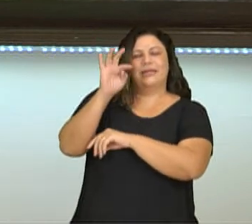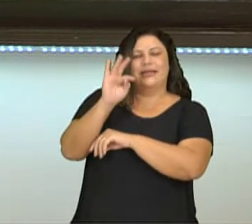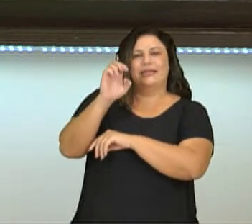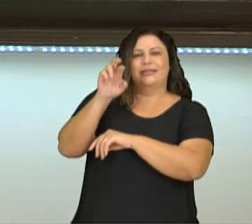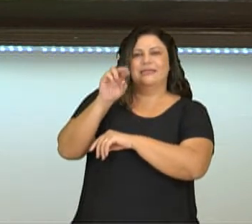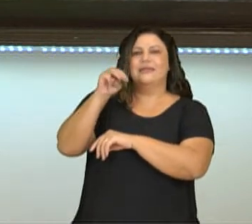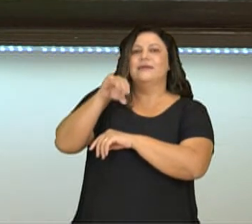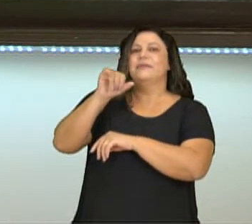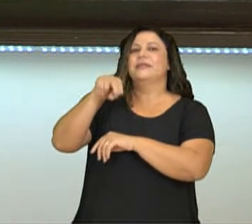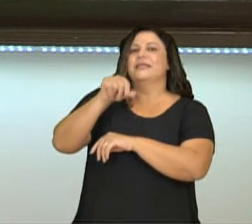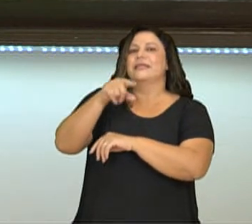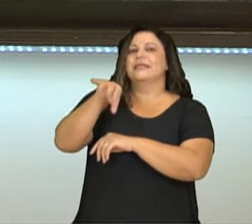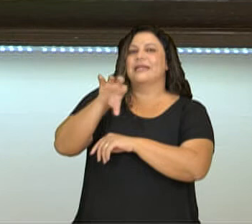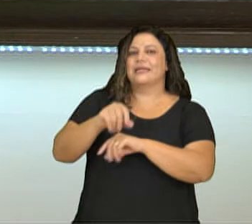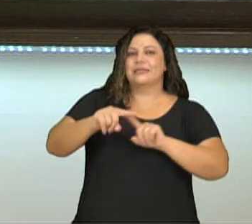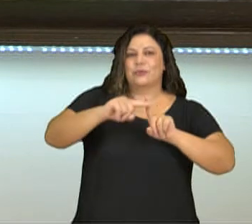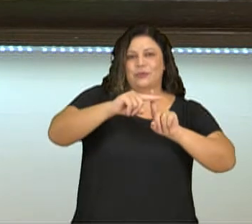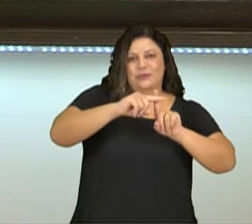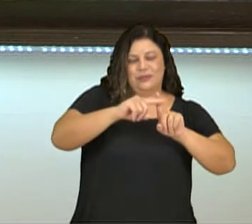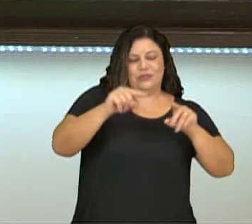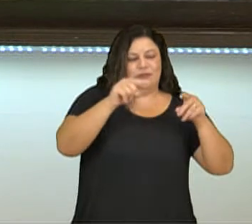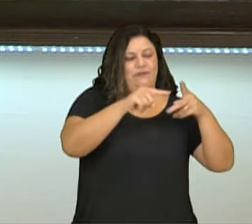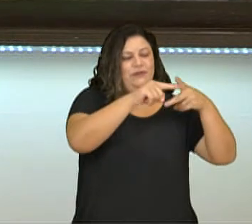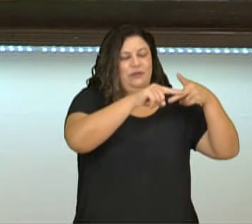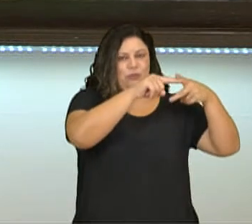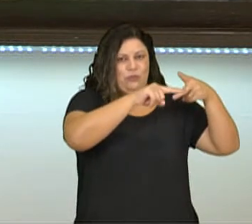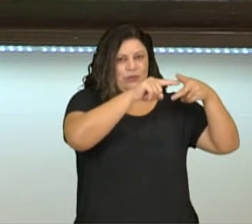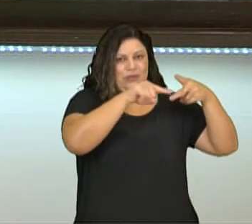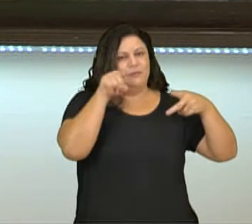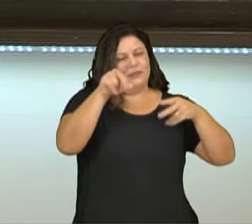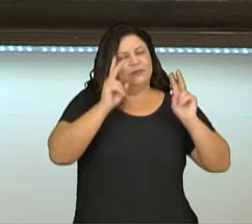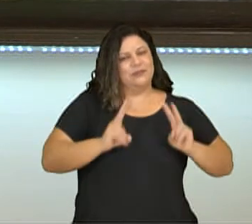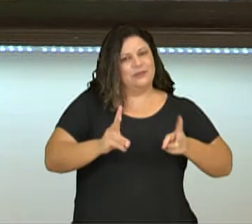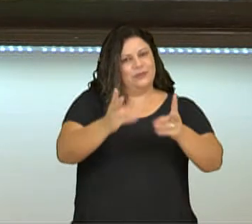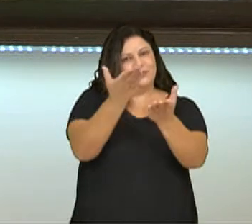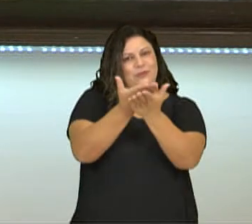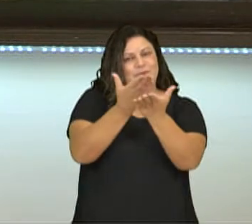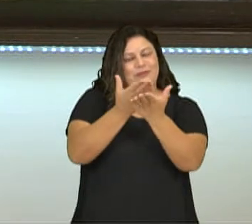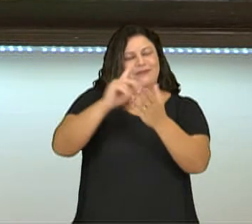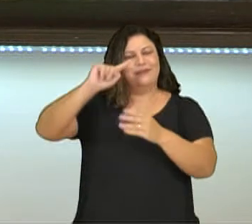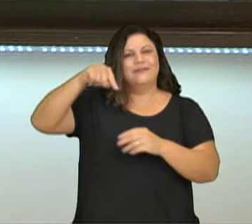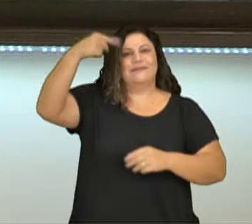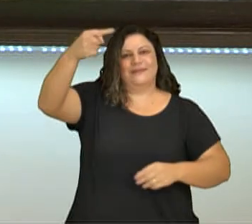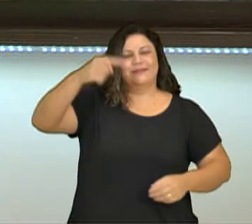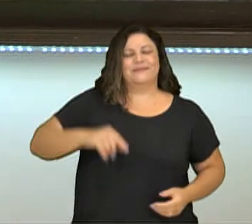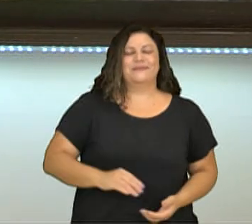positiva de um ângulo. Eu espero que vocês continuem estudando. A gente se vê na próxima aula.